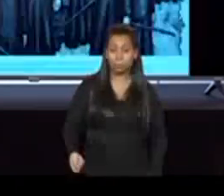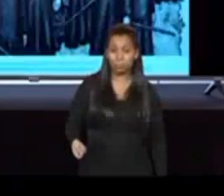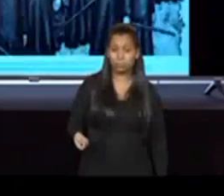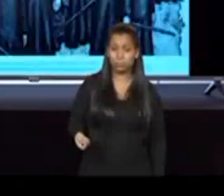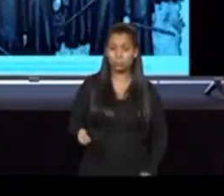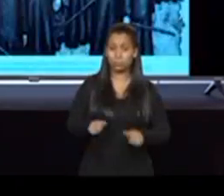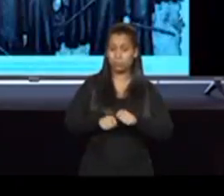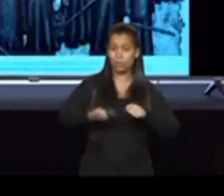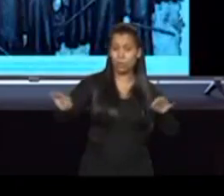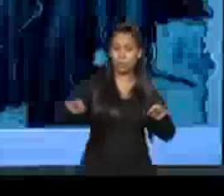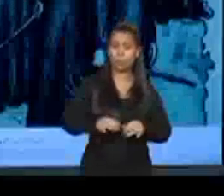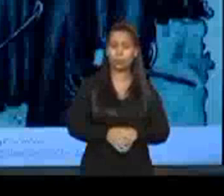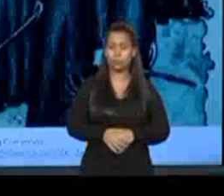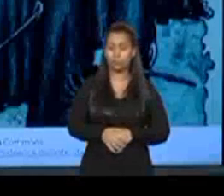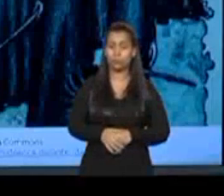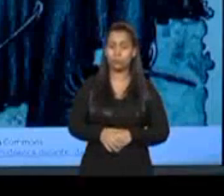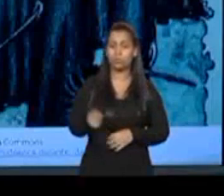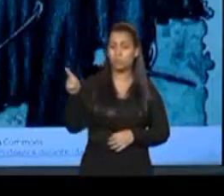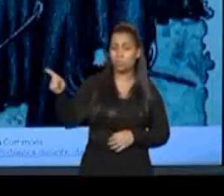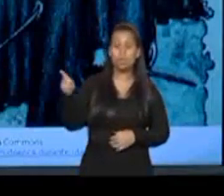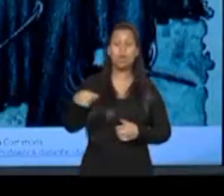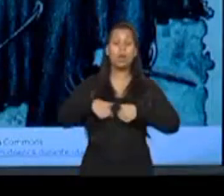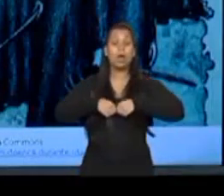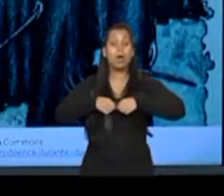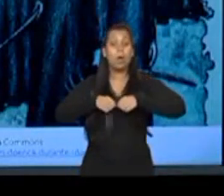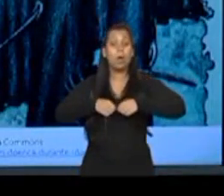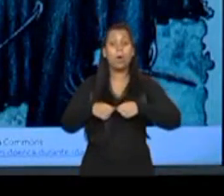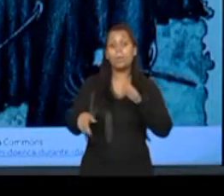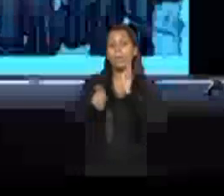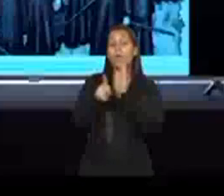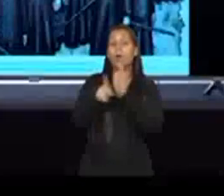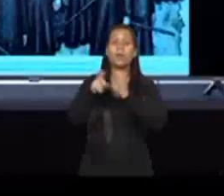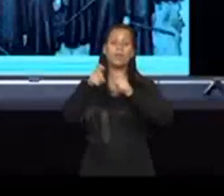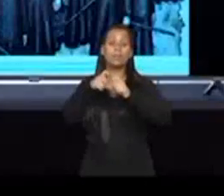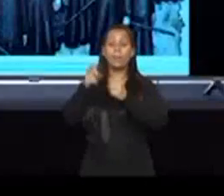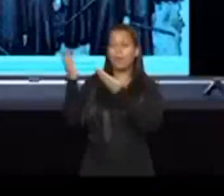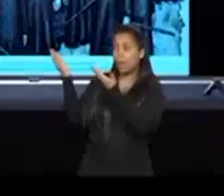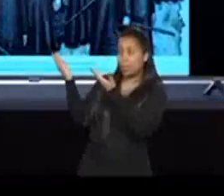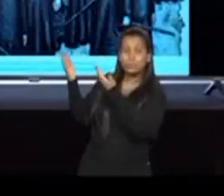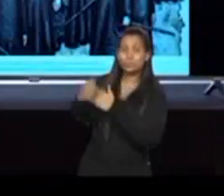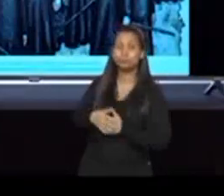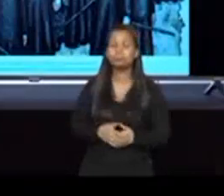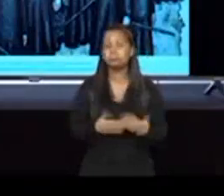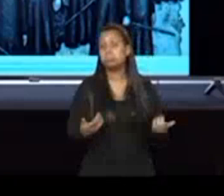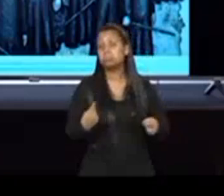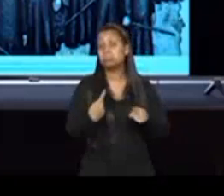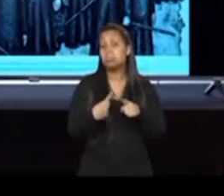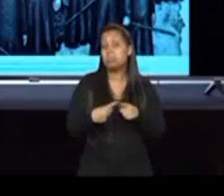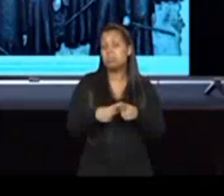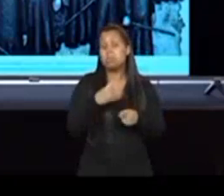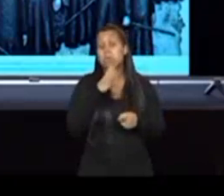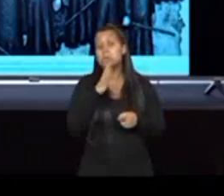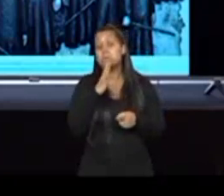olhadinha aqui para vocês verem, olha. Para afastar mesmo, isso aqui era um traje típico de um médico do período. Então, como não tinha o conhecimento